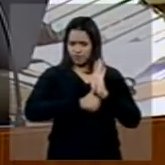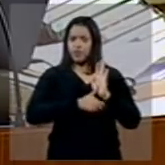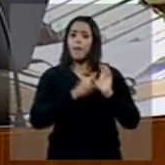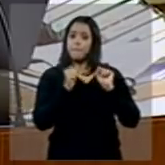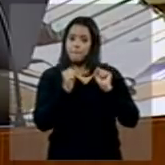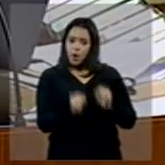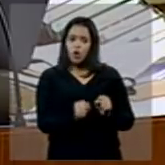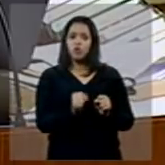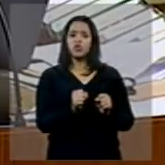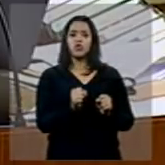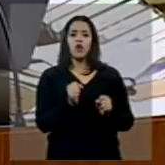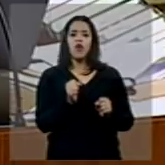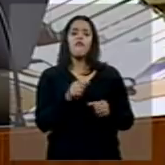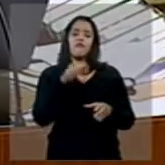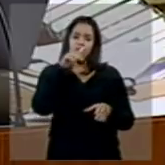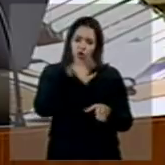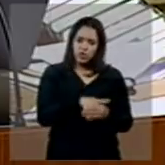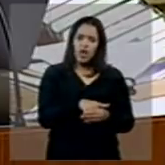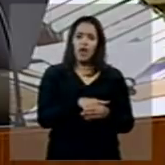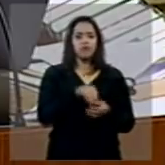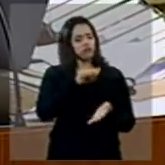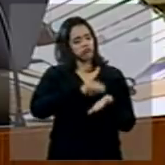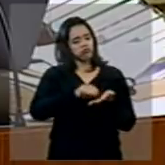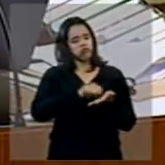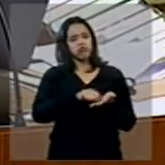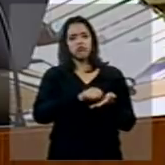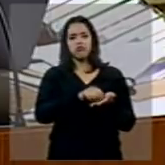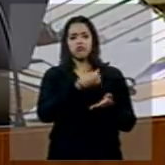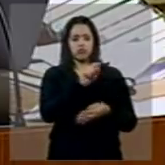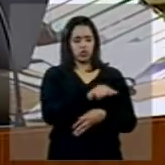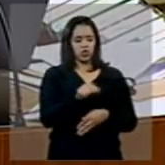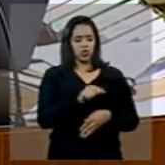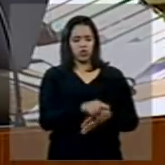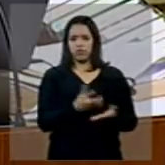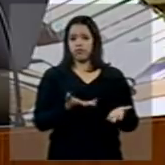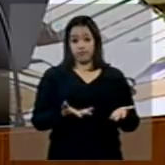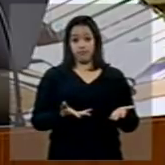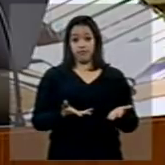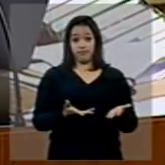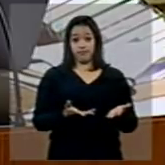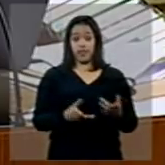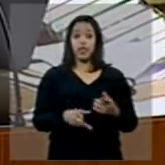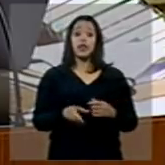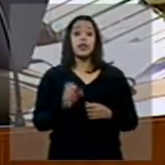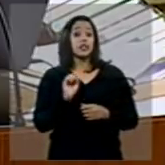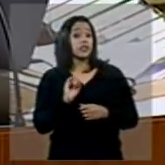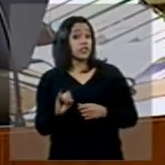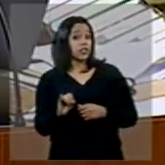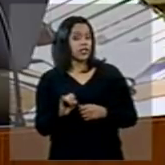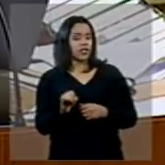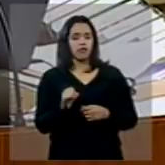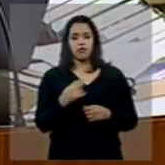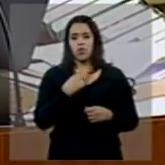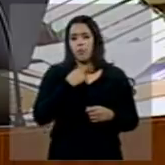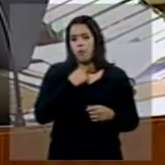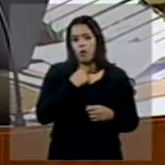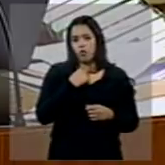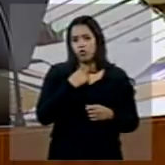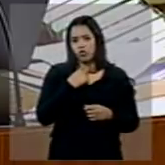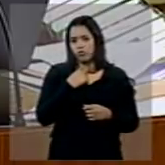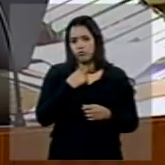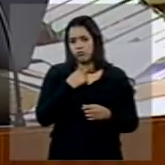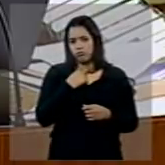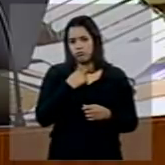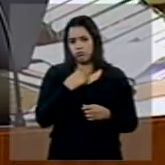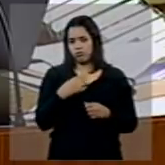votar manualmente, depositando, isso se, vamos admitir que não seja possível deslocar uma segunda urna, isso é